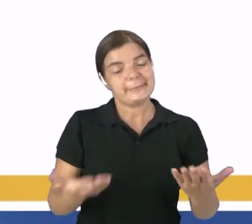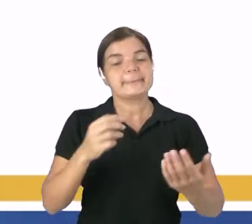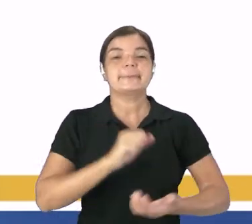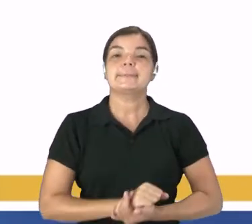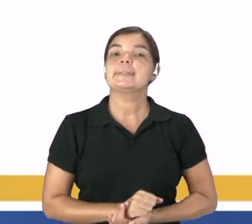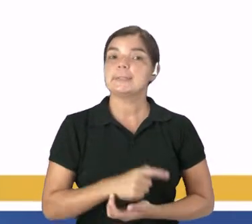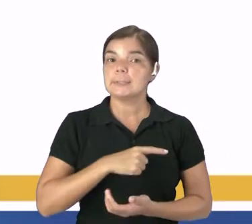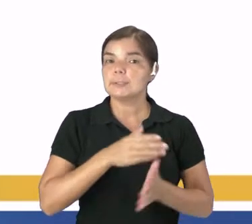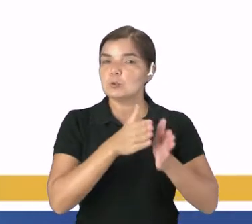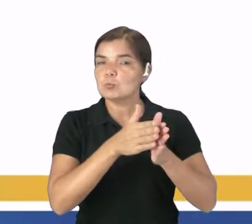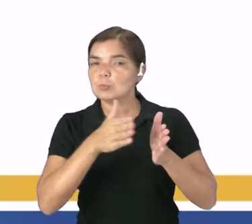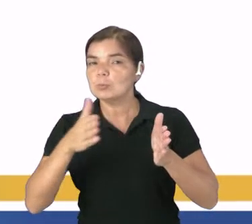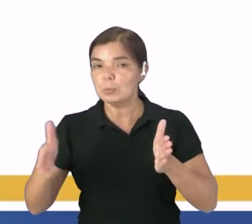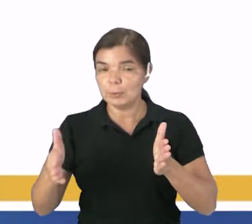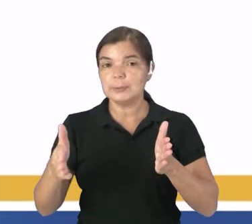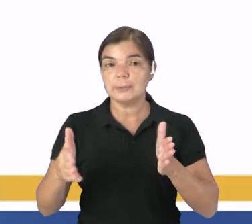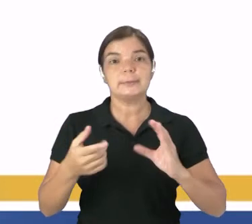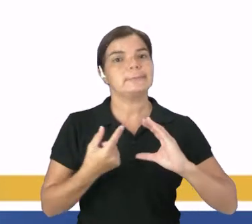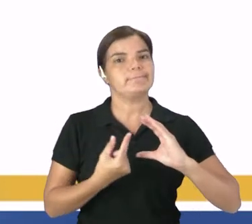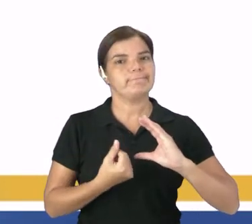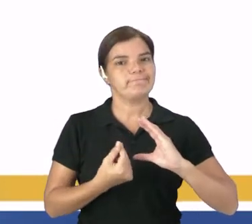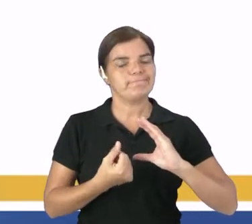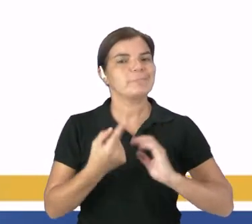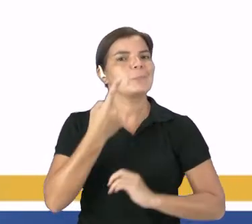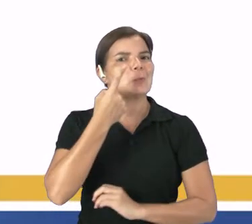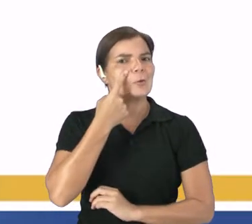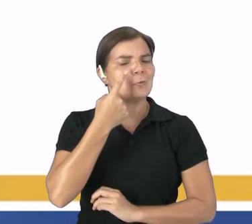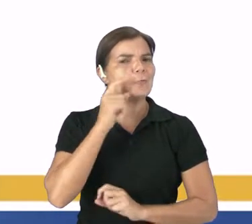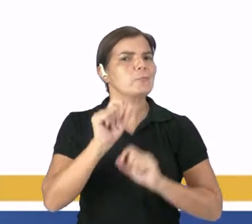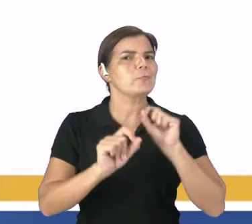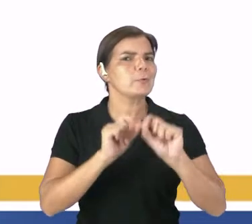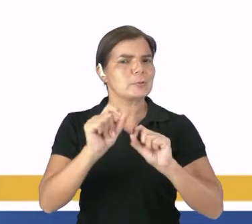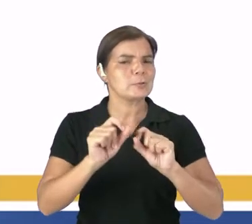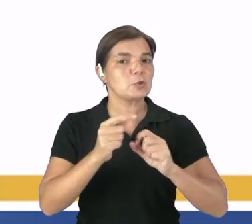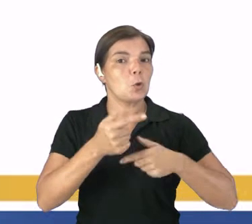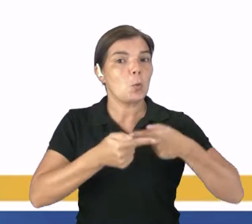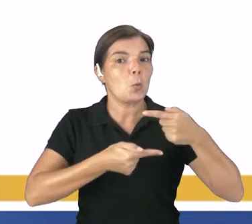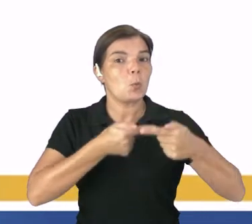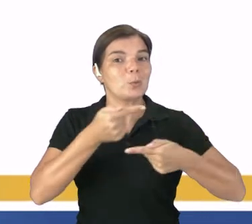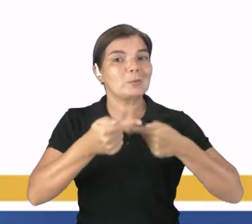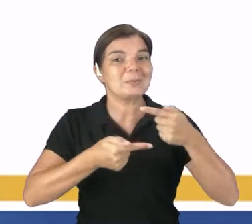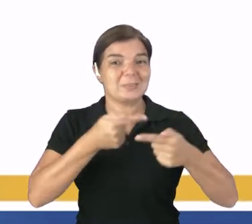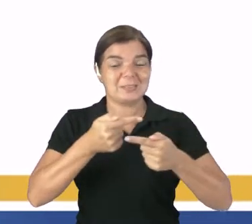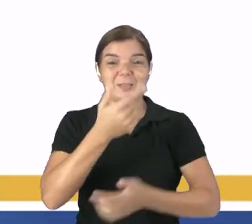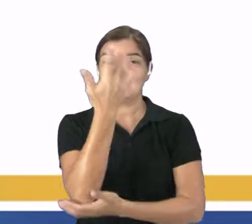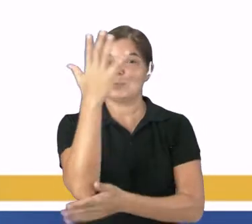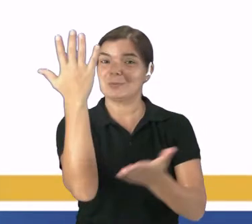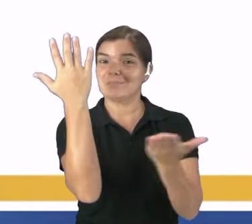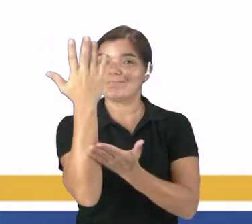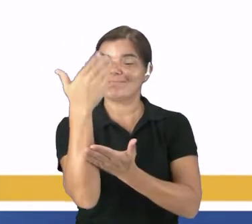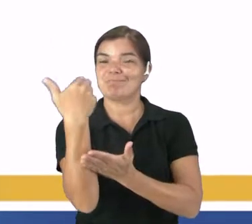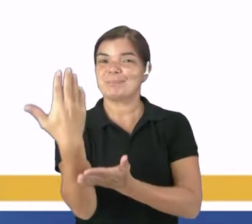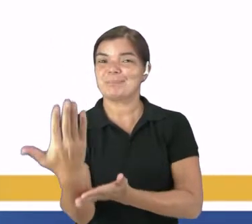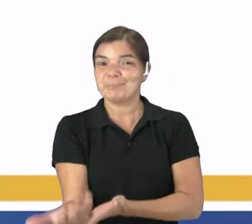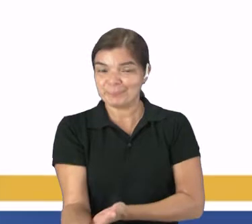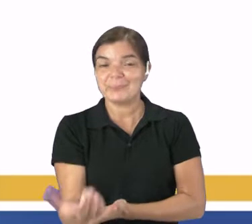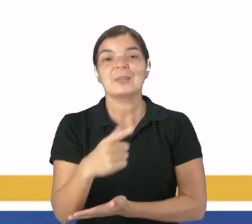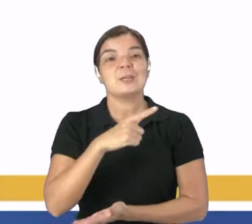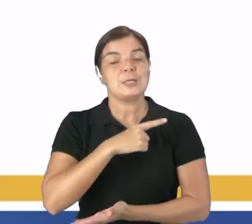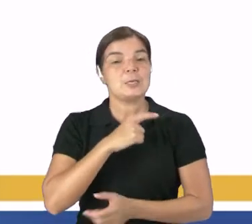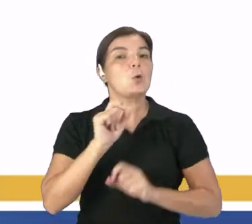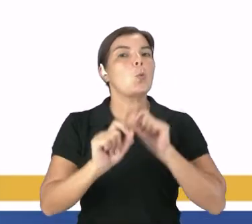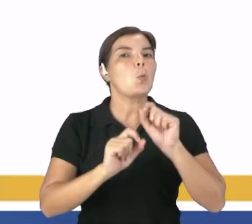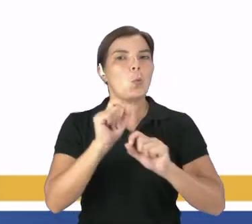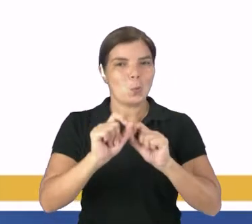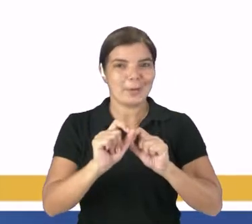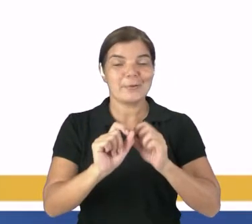Terra? Pois é, nesse processo do sistema capitalista, a gente vai passar por processos de devastação da natureza, porque é da natureza